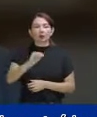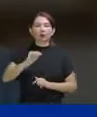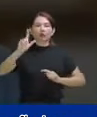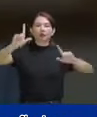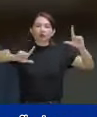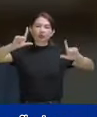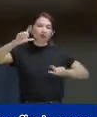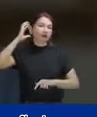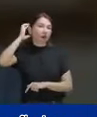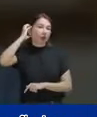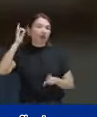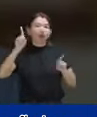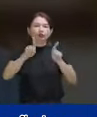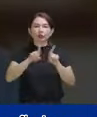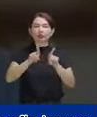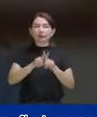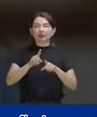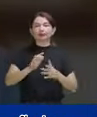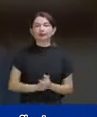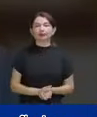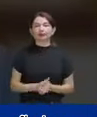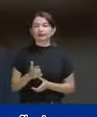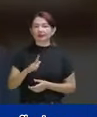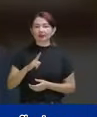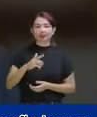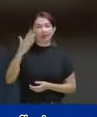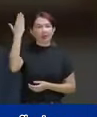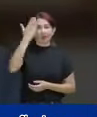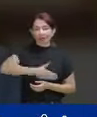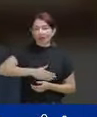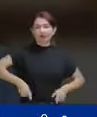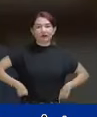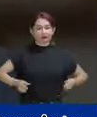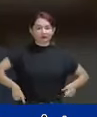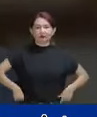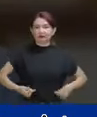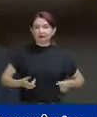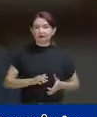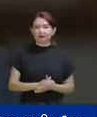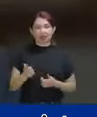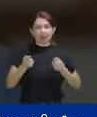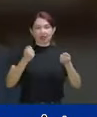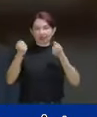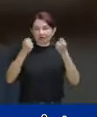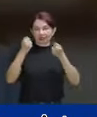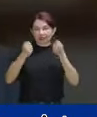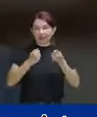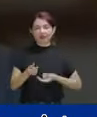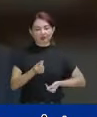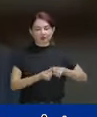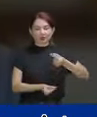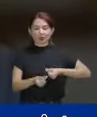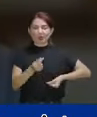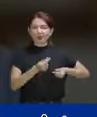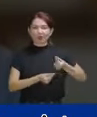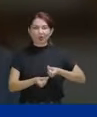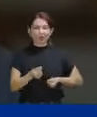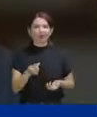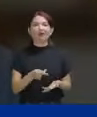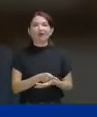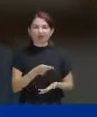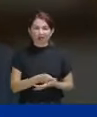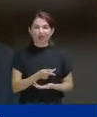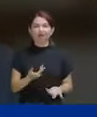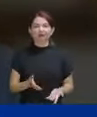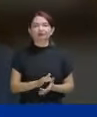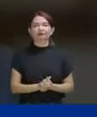ou vídeo, além de sustentar que não houve a devida comprovação das despesas e análise de caráter antieconômico. Então, além disso,